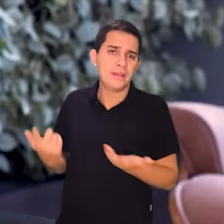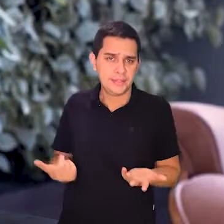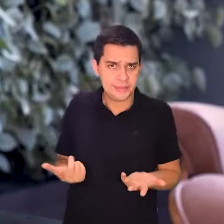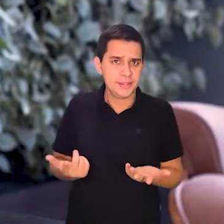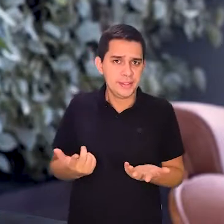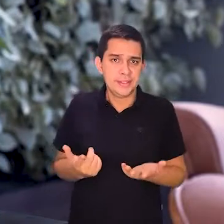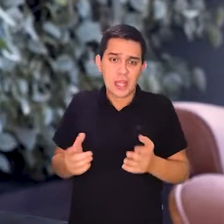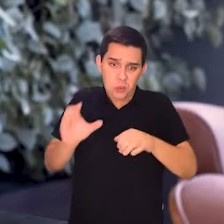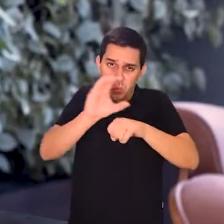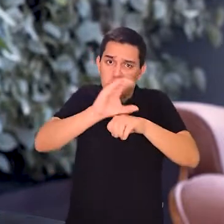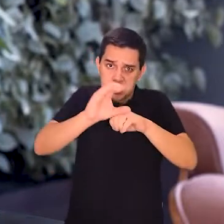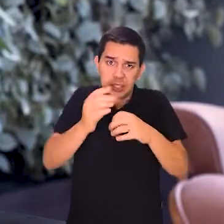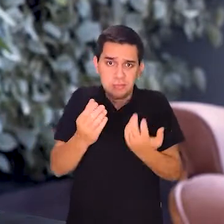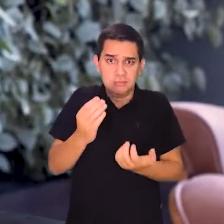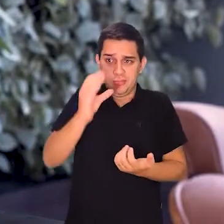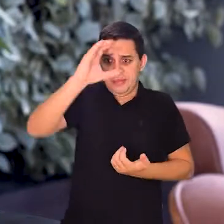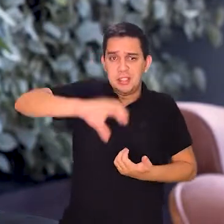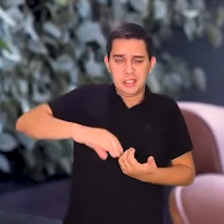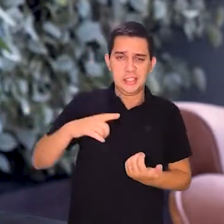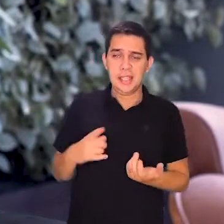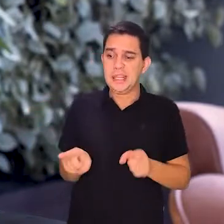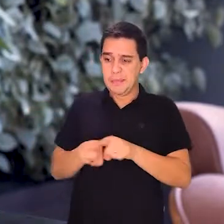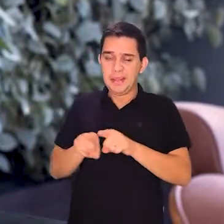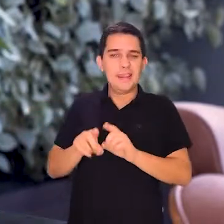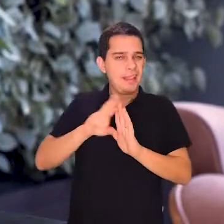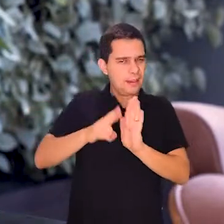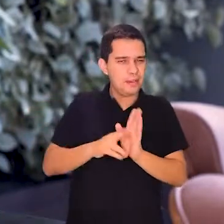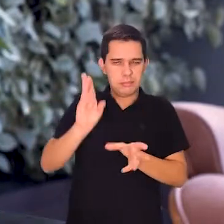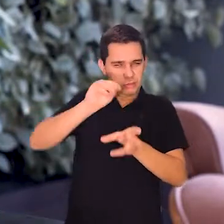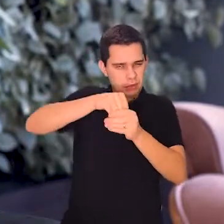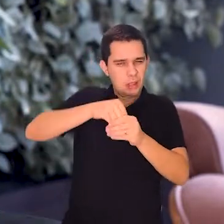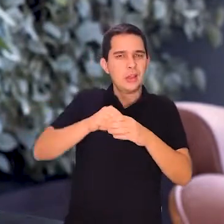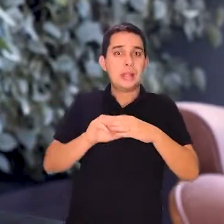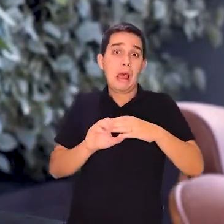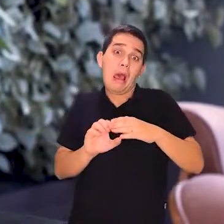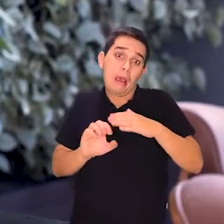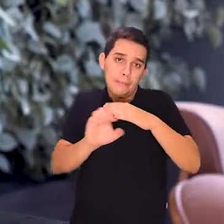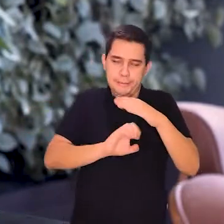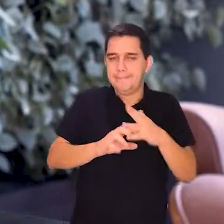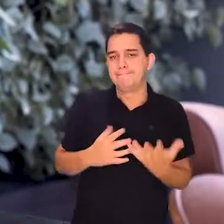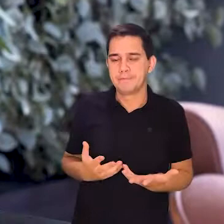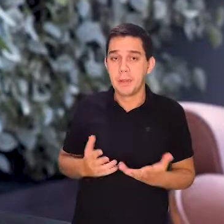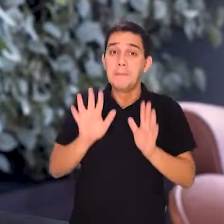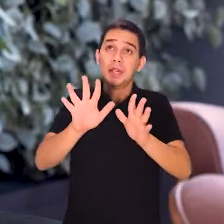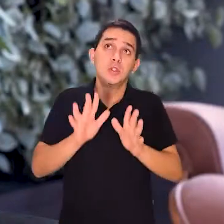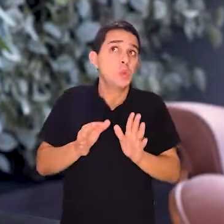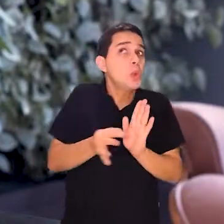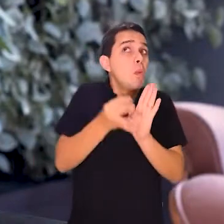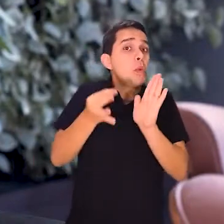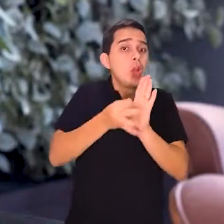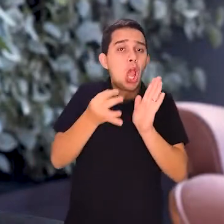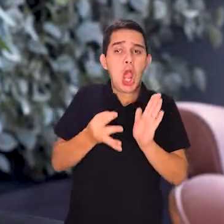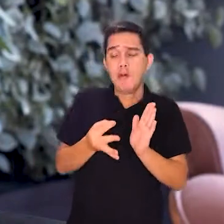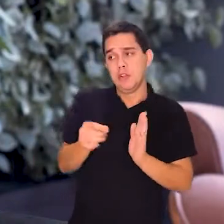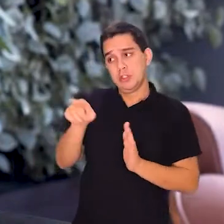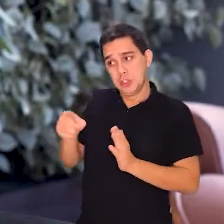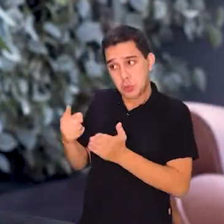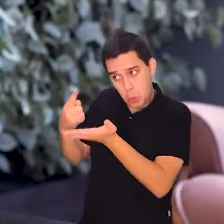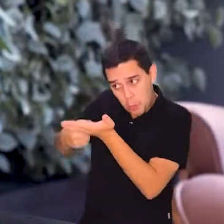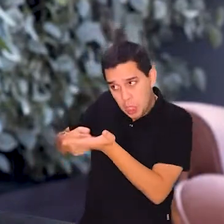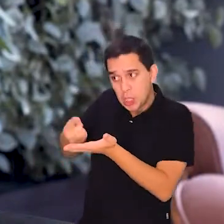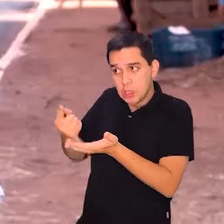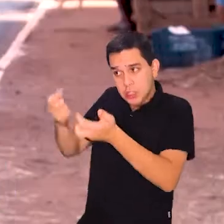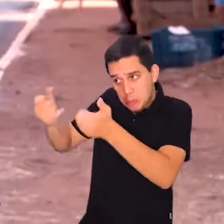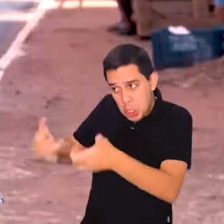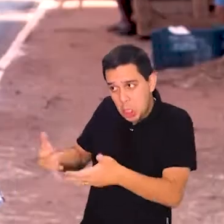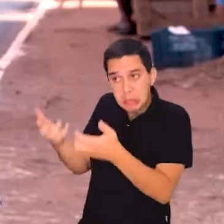Constituição cidadã e, obviamente, dentro da empresa, eu então sugeriria a dispensa por justa